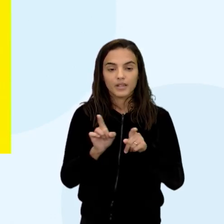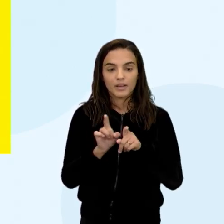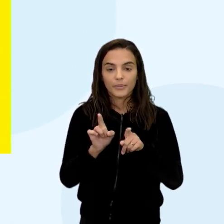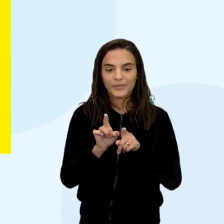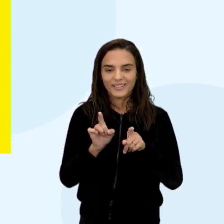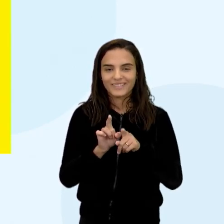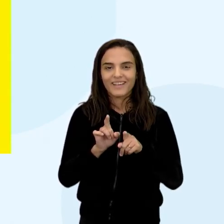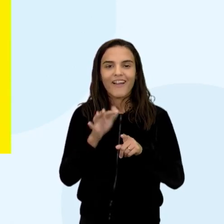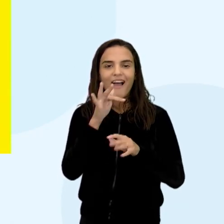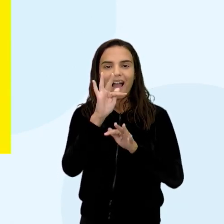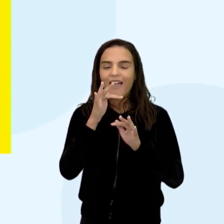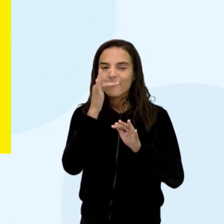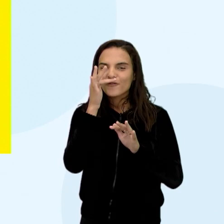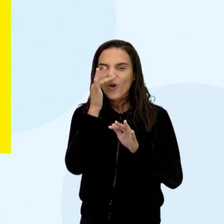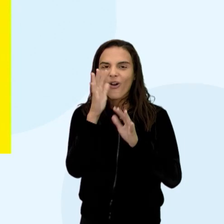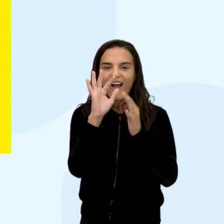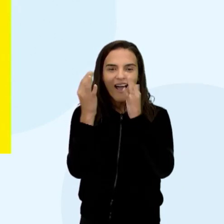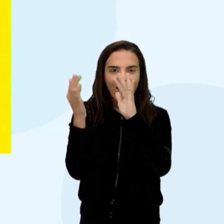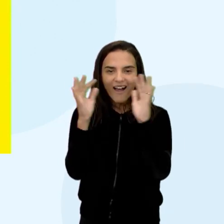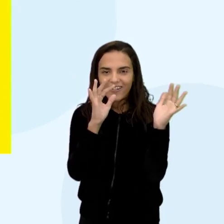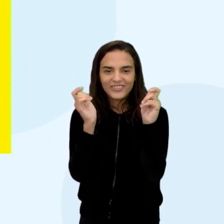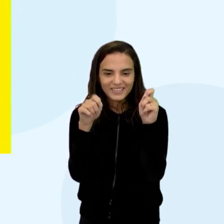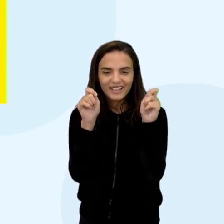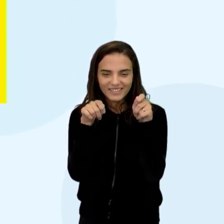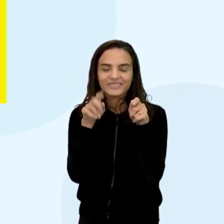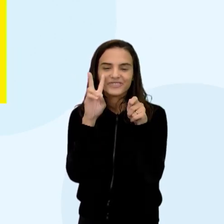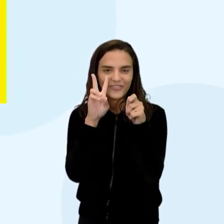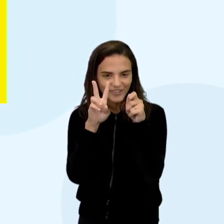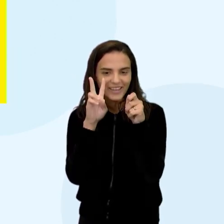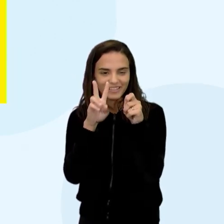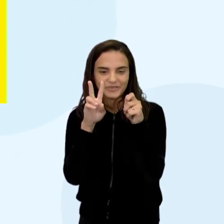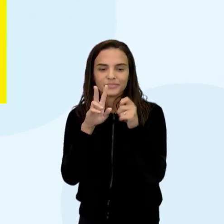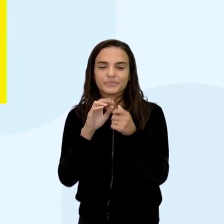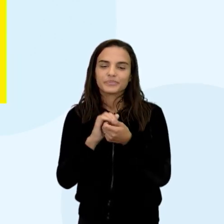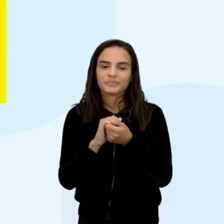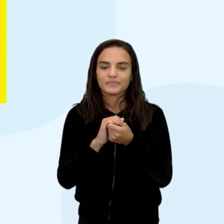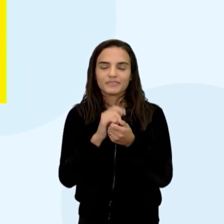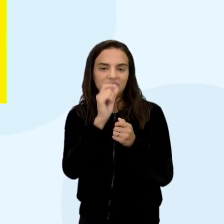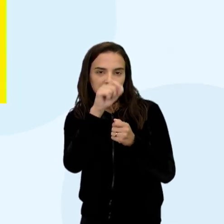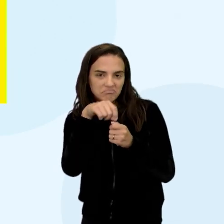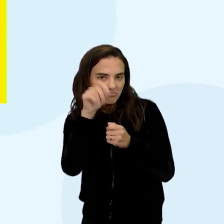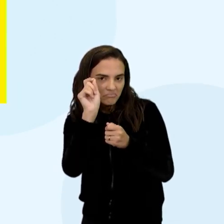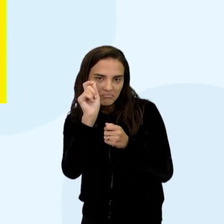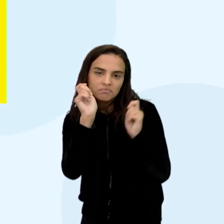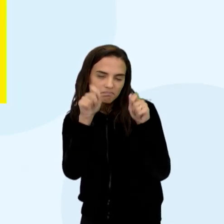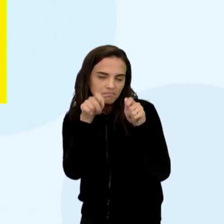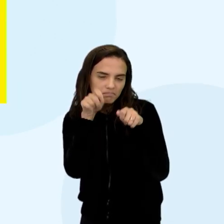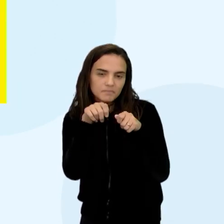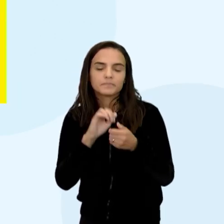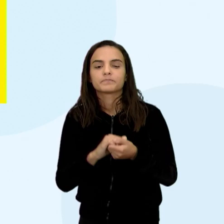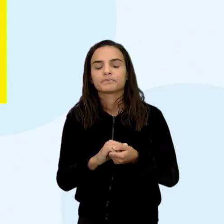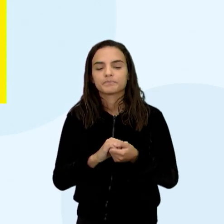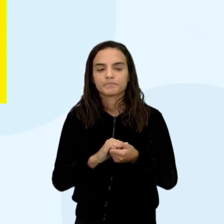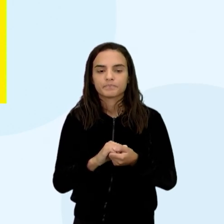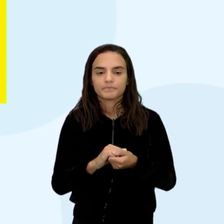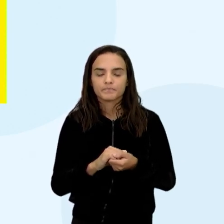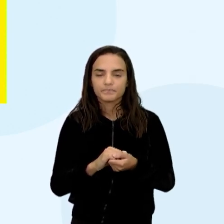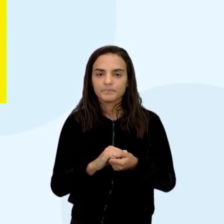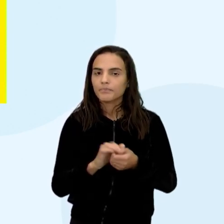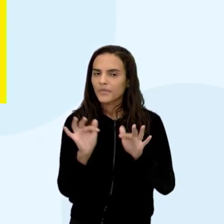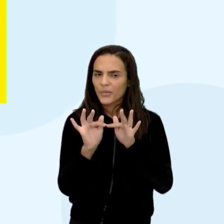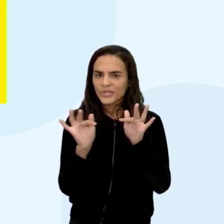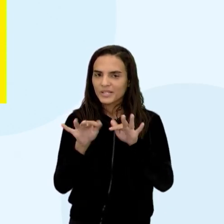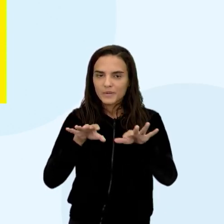aponte os vegetais, que é o outro, que ele pode também apontar, riscar, com um comprometimento, com um